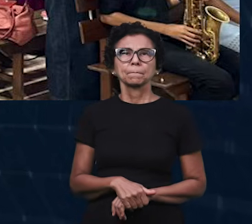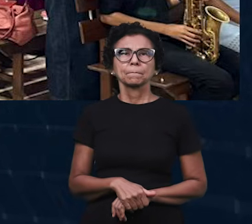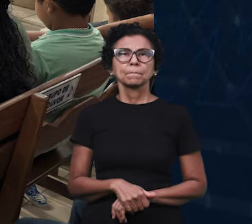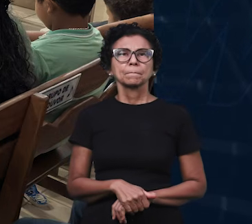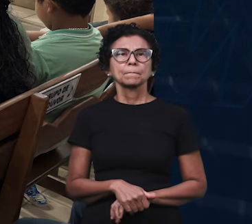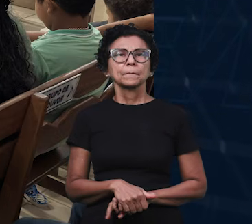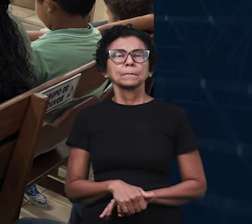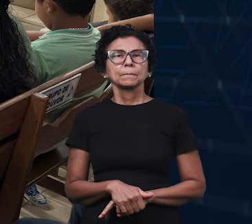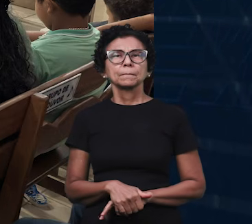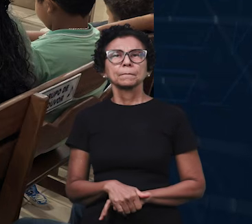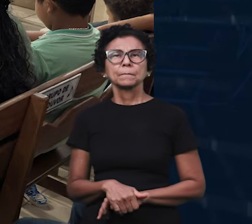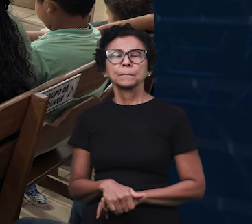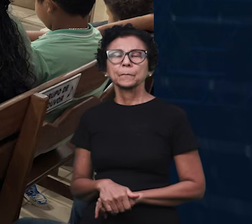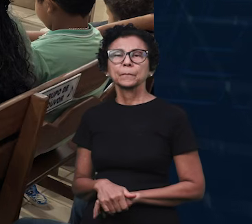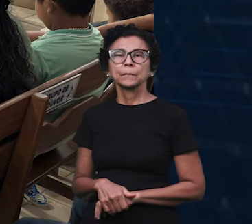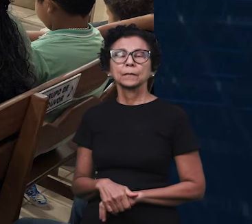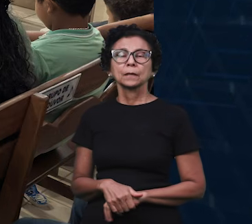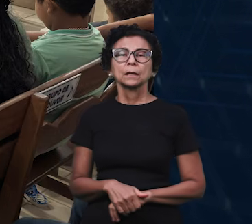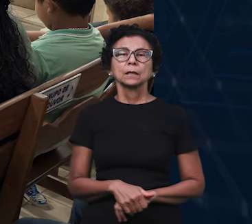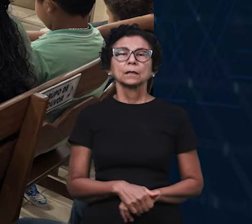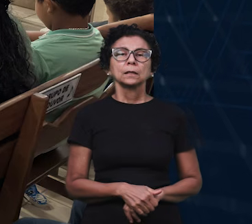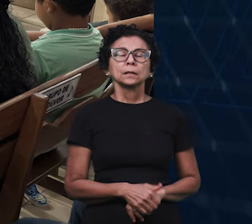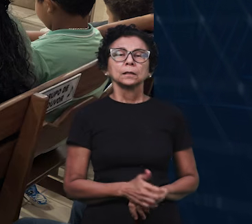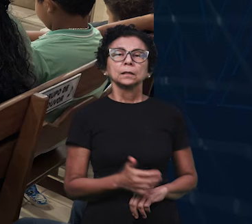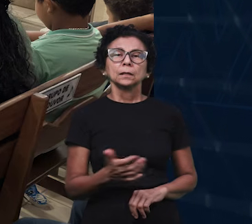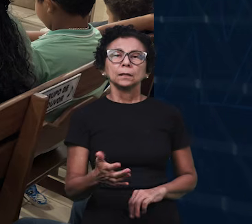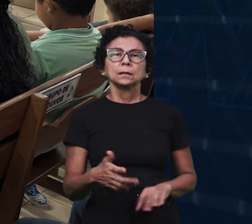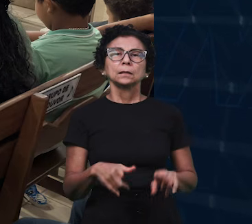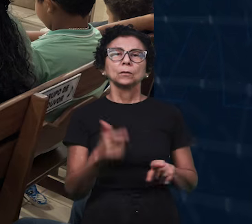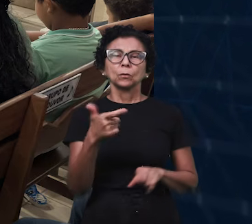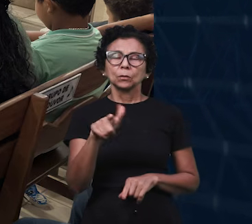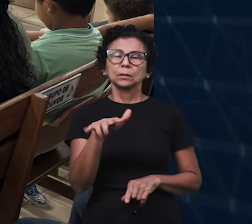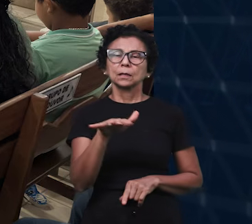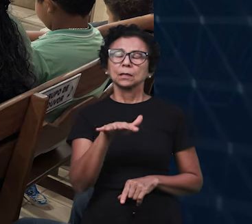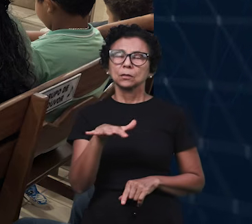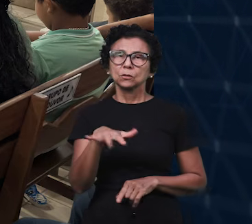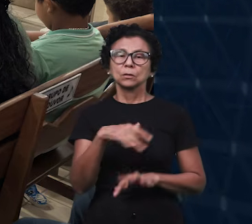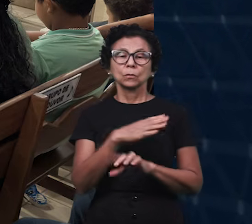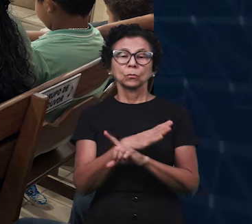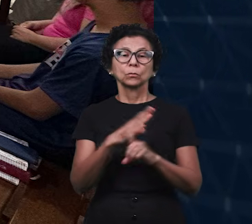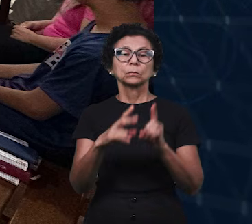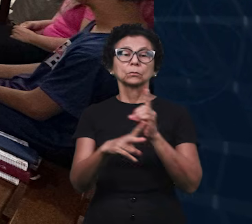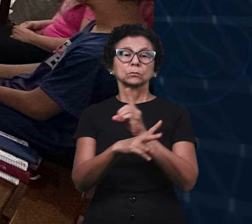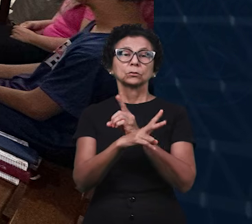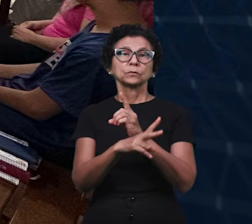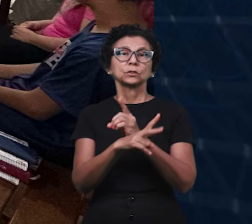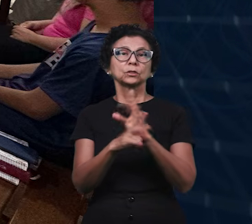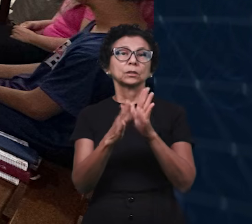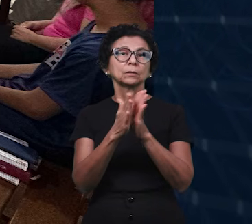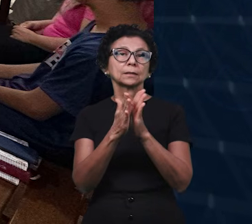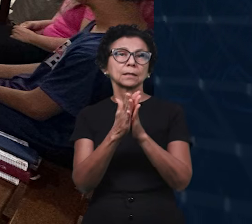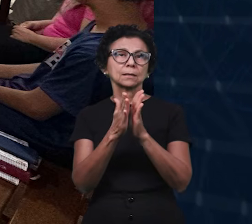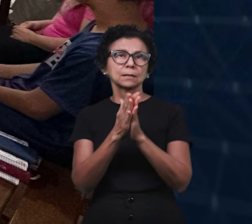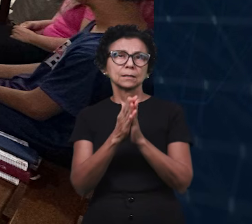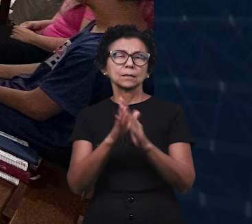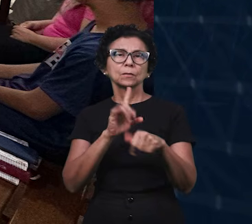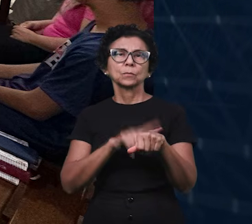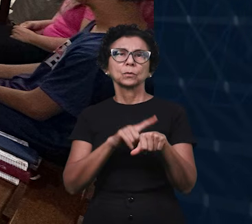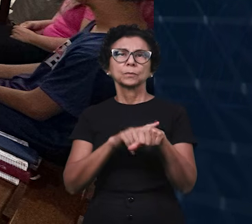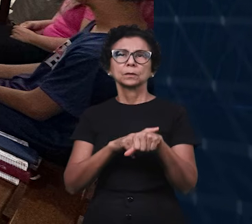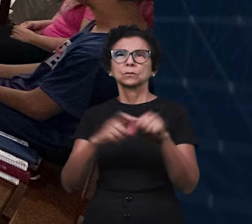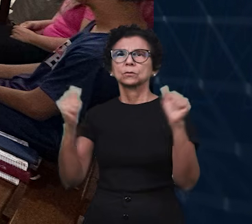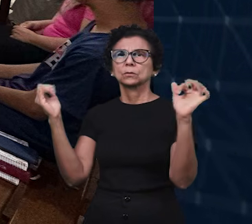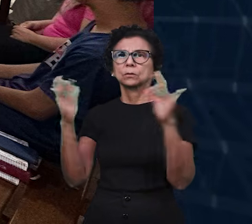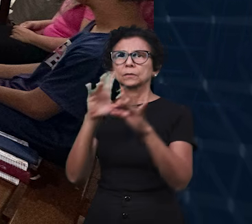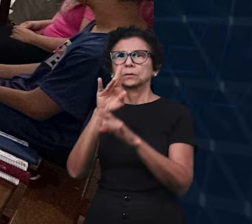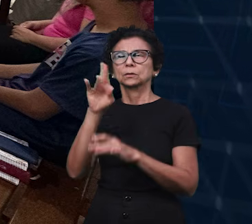Senhor. Aconteceu ainda na igreja de Lagoa Dourada, uma vigília com todos os irmãos, um momento